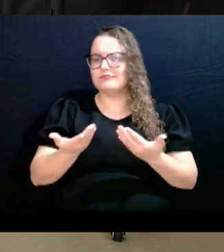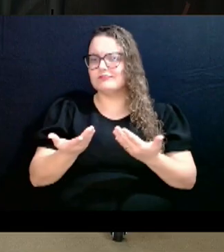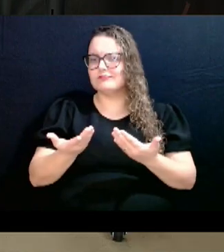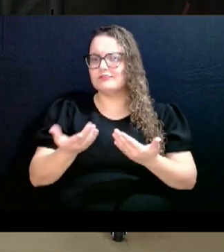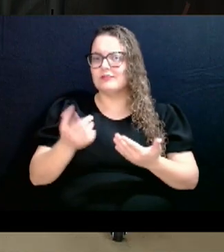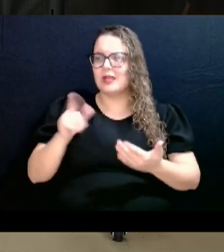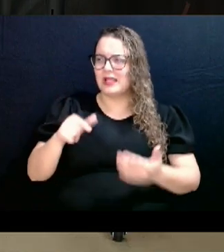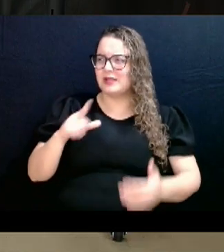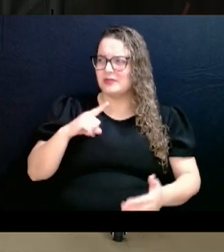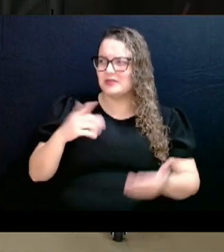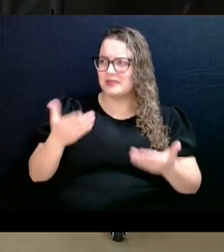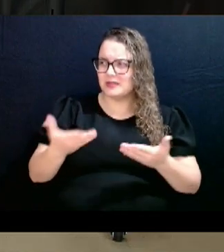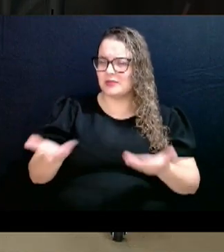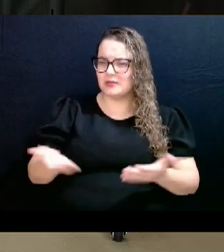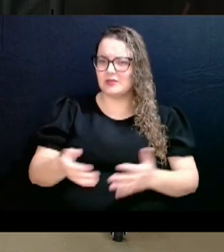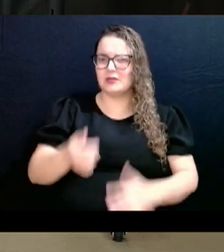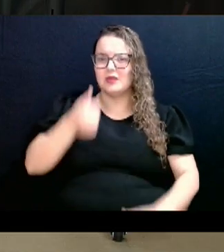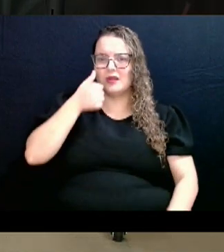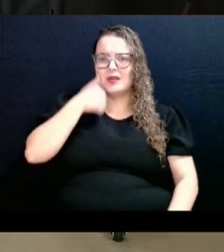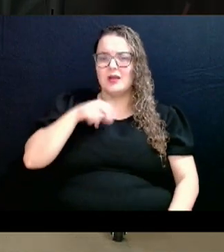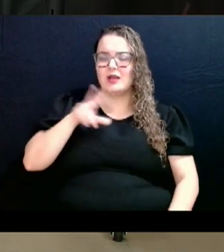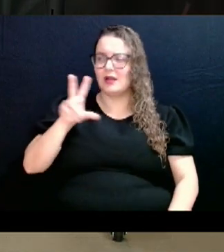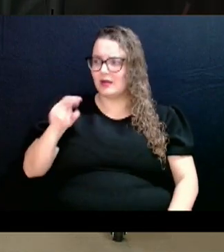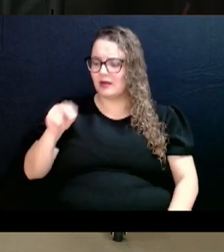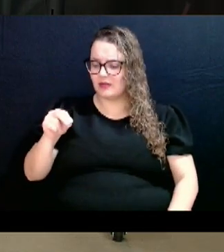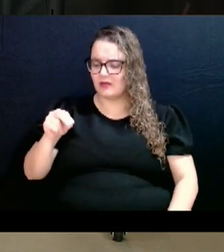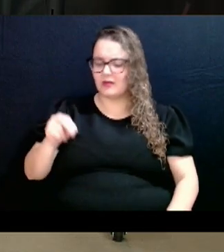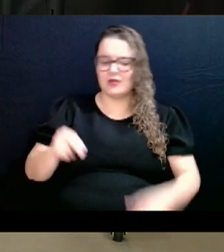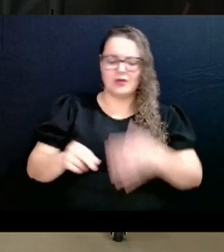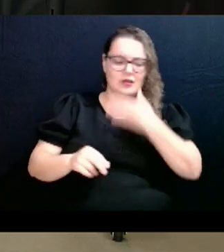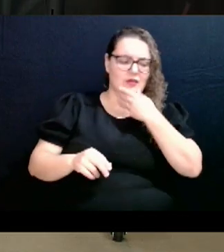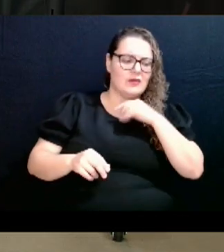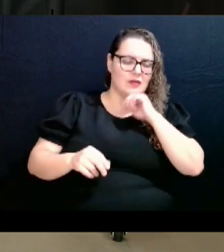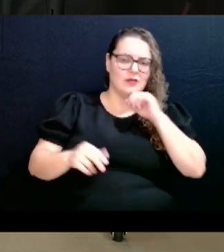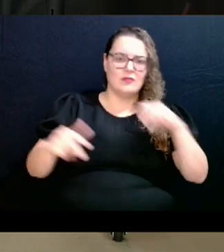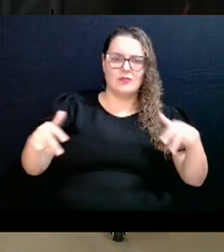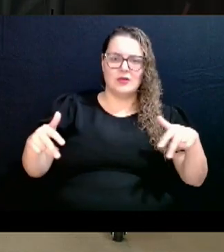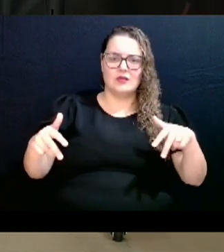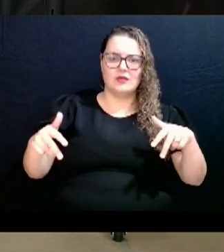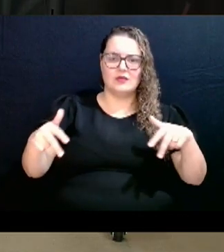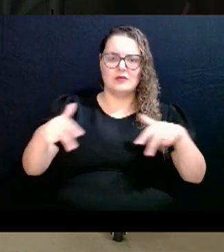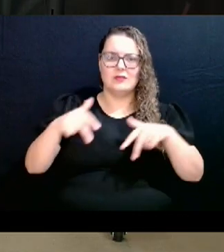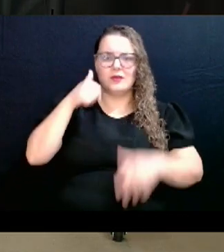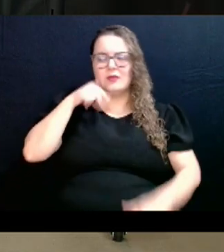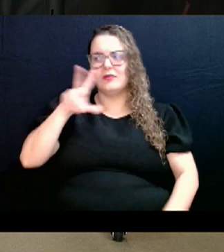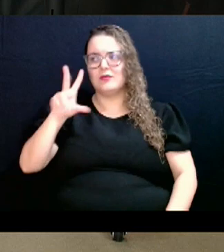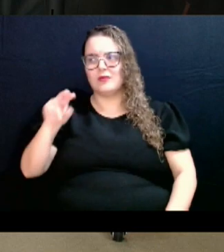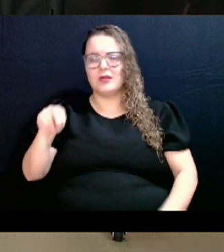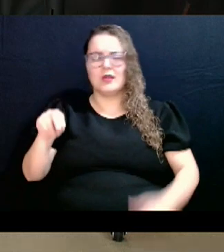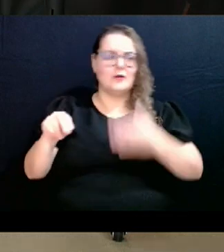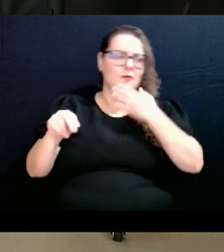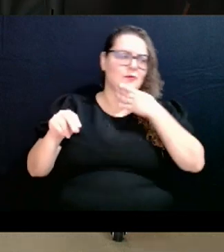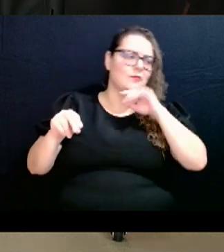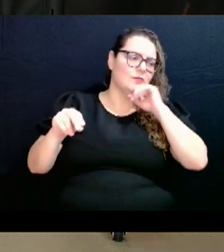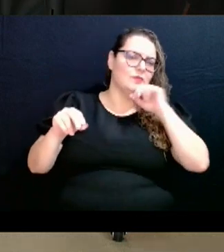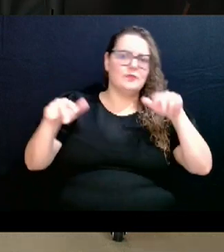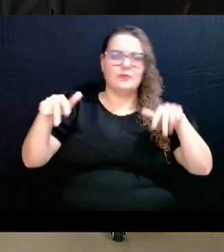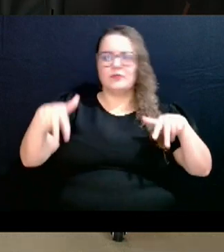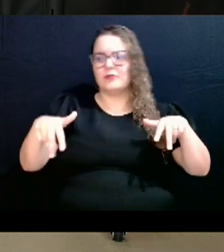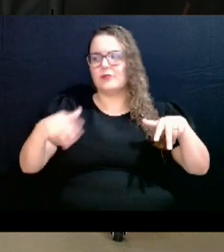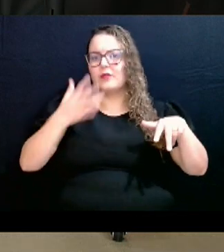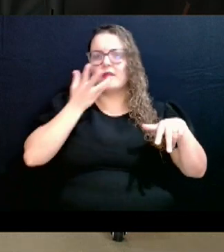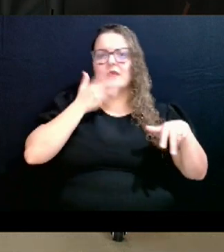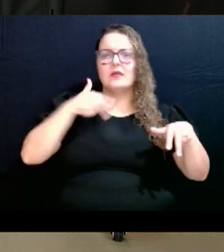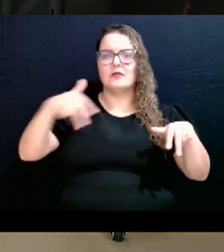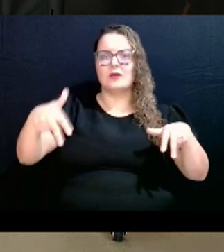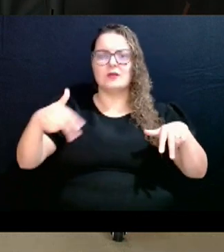hoje, né? A mãe, ou a avó e o pai, eles um fica um pouco com a criança, outro fica mais um pouco com a criança e vai